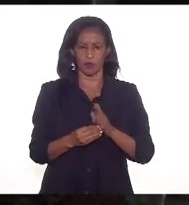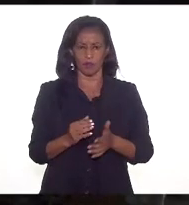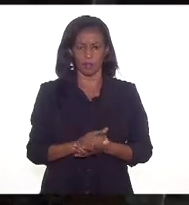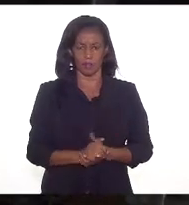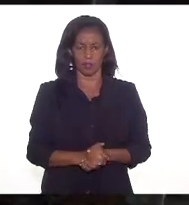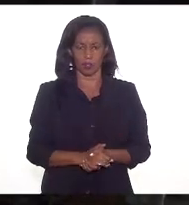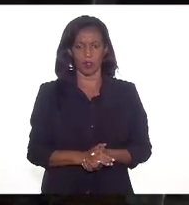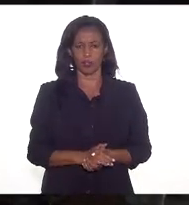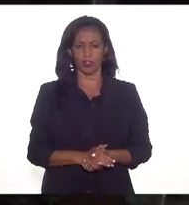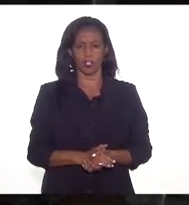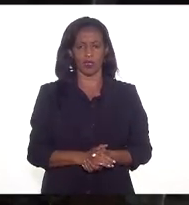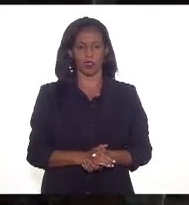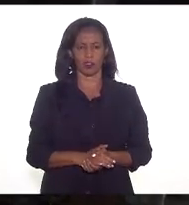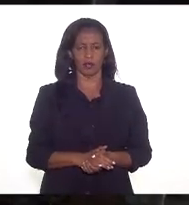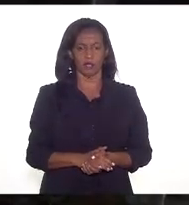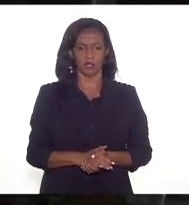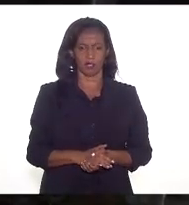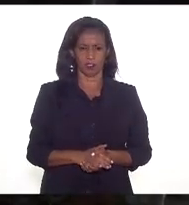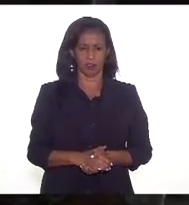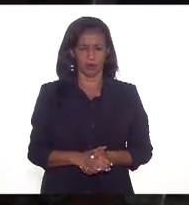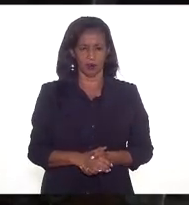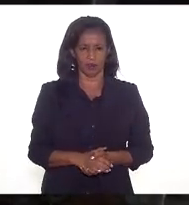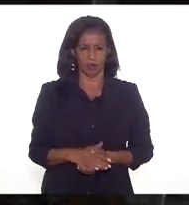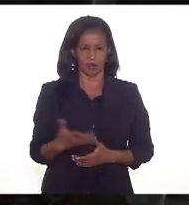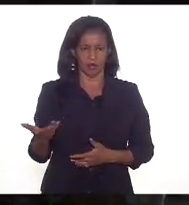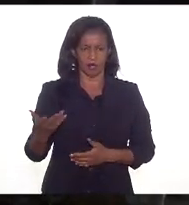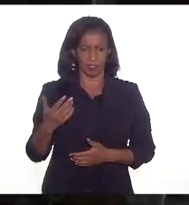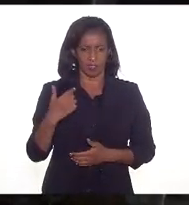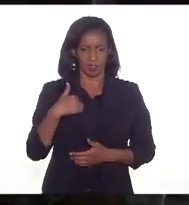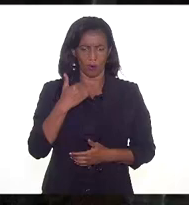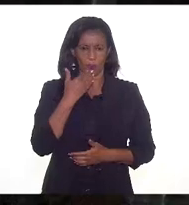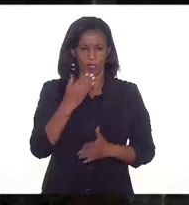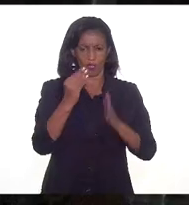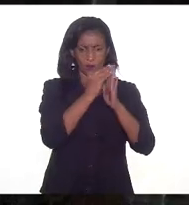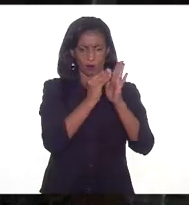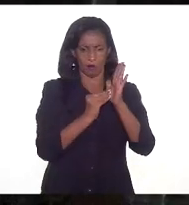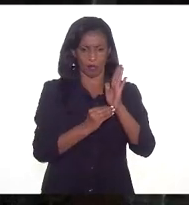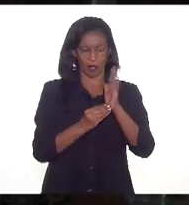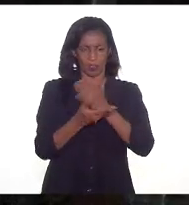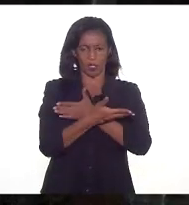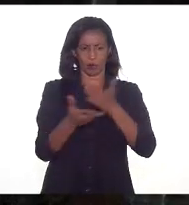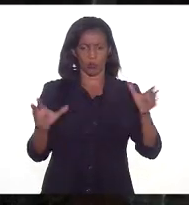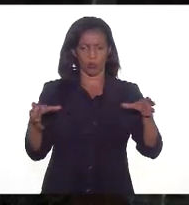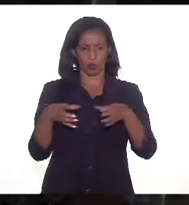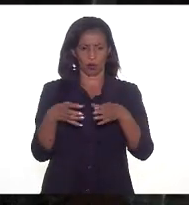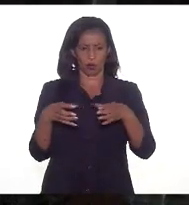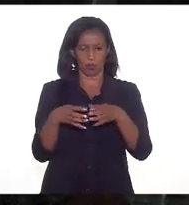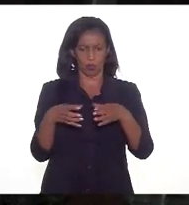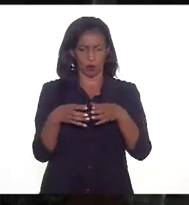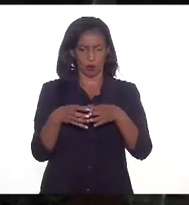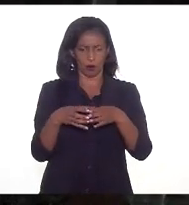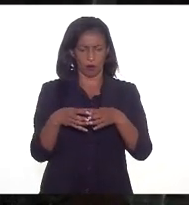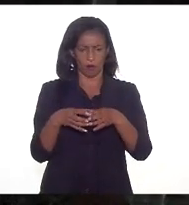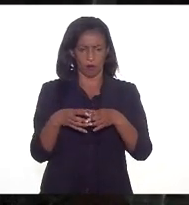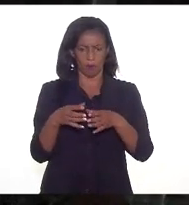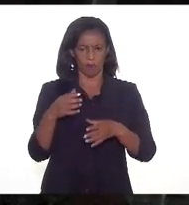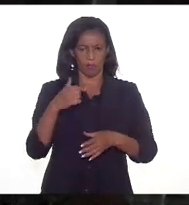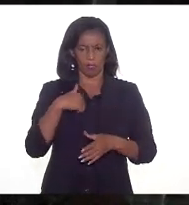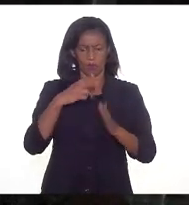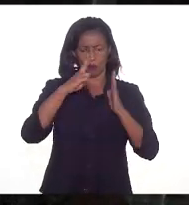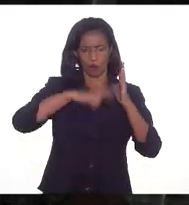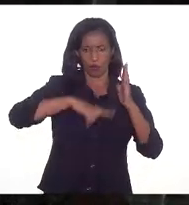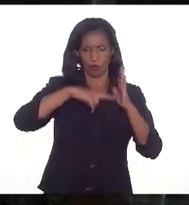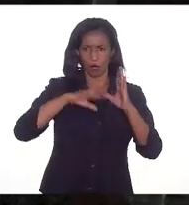foram enviadas com antecedência cópias do presente parecer a todos os membros dessa comissão, pelo que irei ler apenas